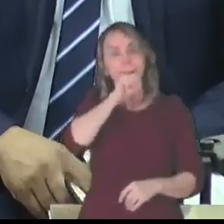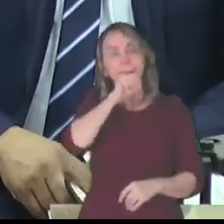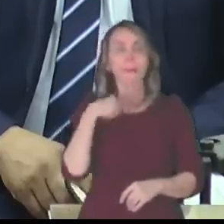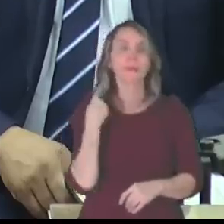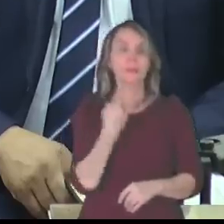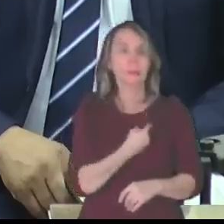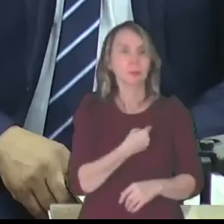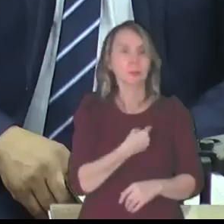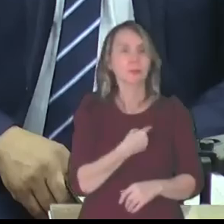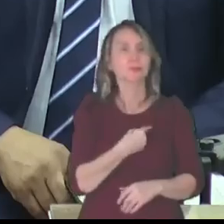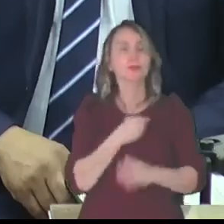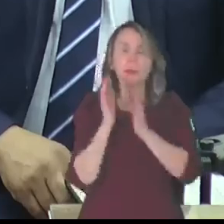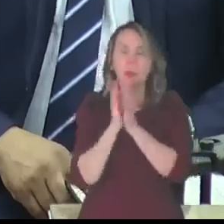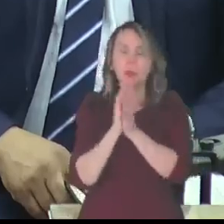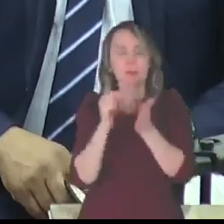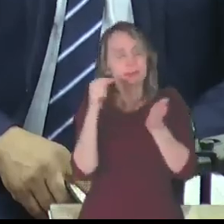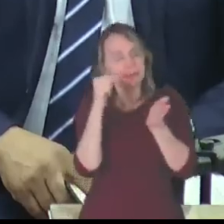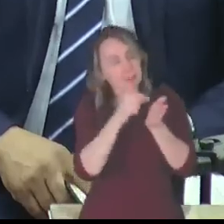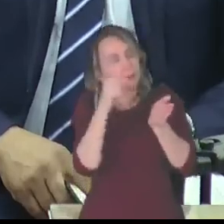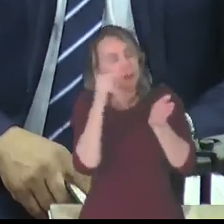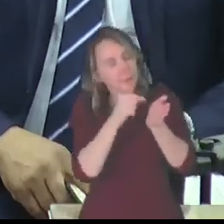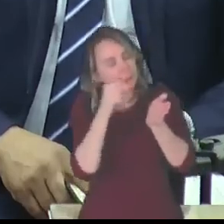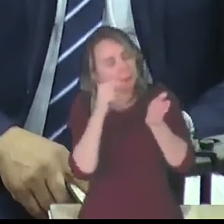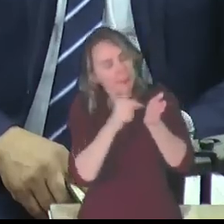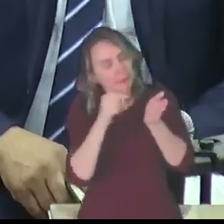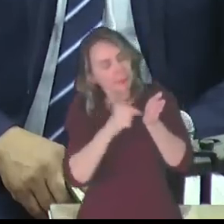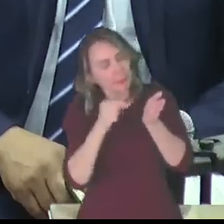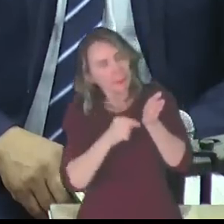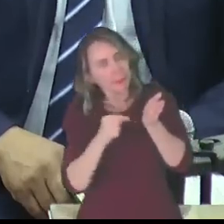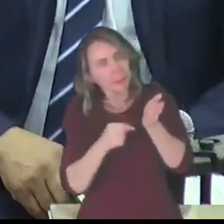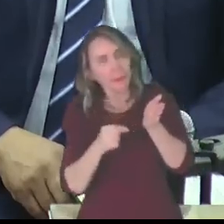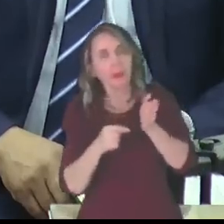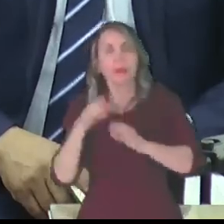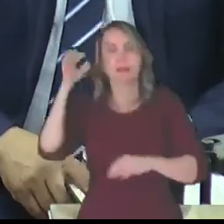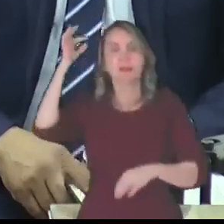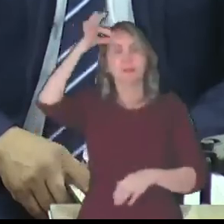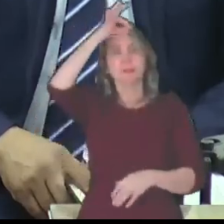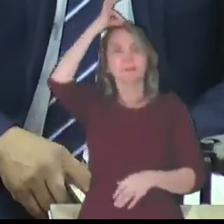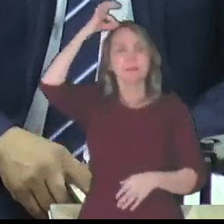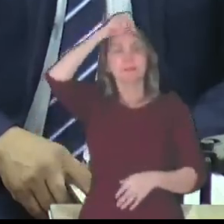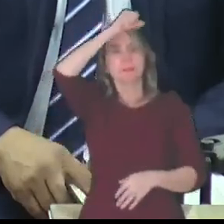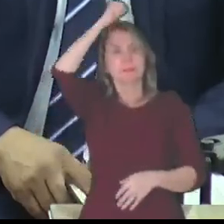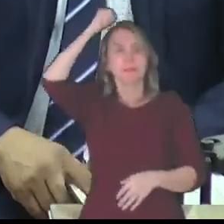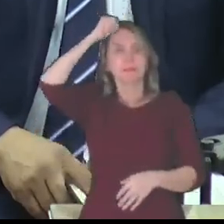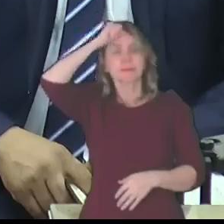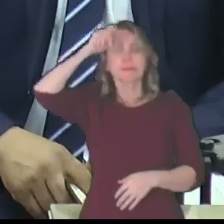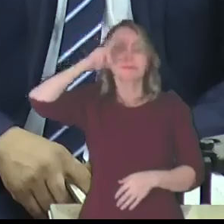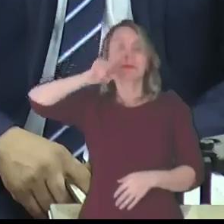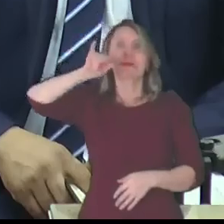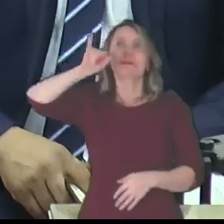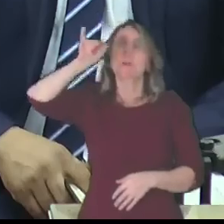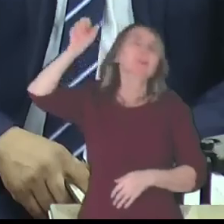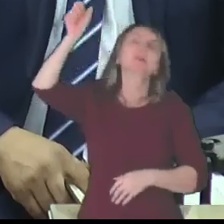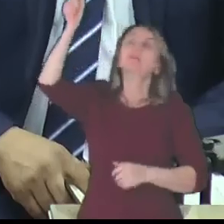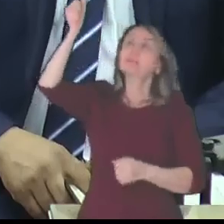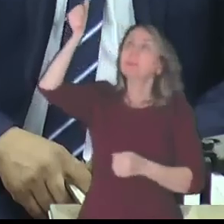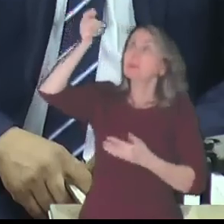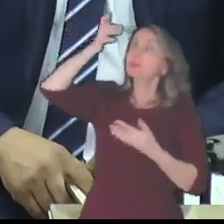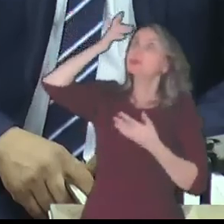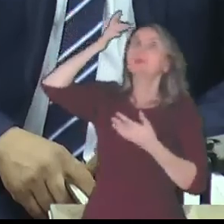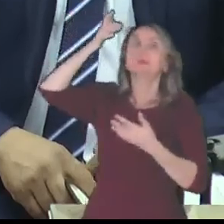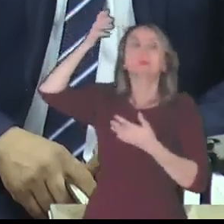Laura o Pai Nosso Pedacinho por pedacinho apresentando a Jesus e o Espírito Santo vai iluminando o que é que você tem que colocar ali naquele